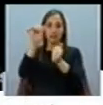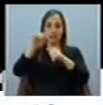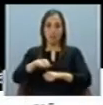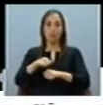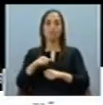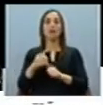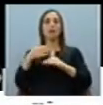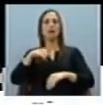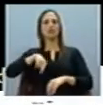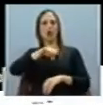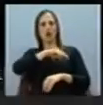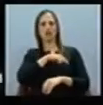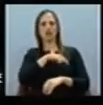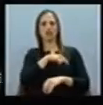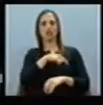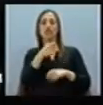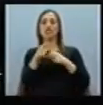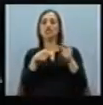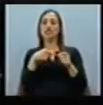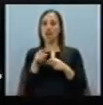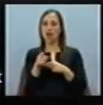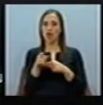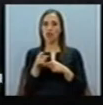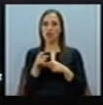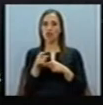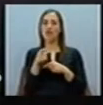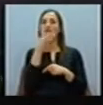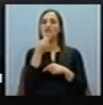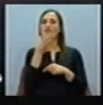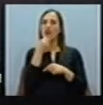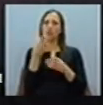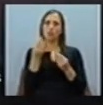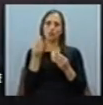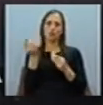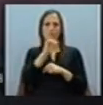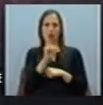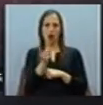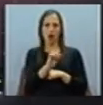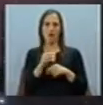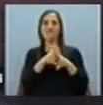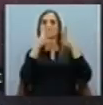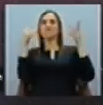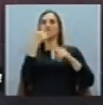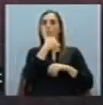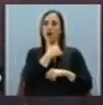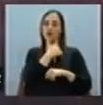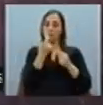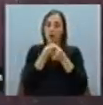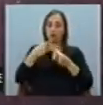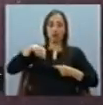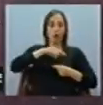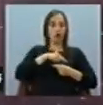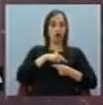nós não temos propriamente estrelas muito mais velhas, gigantes vermelhas, perto de nós para poder